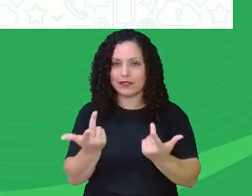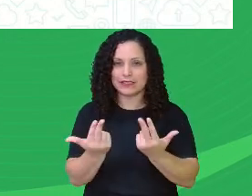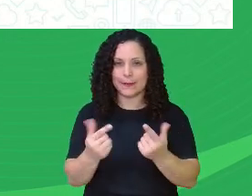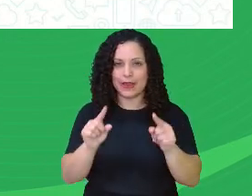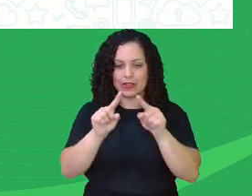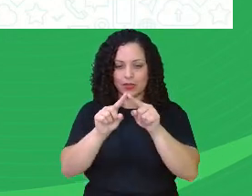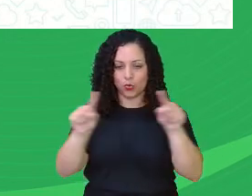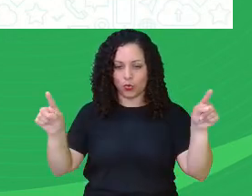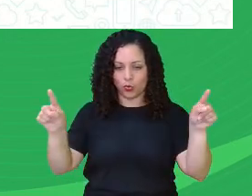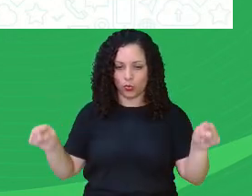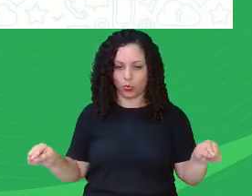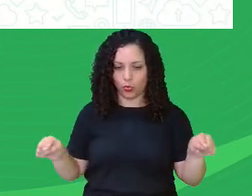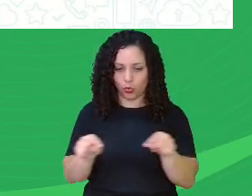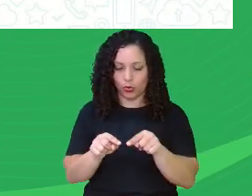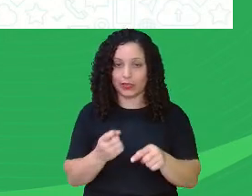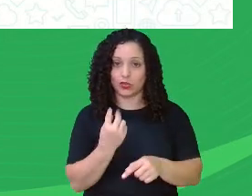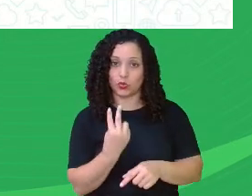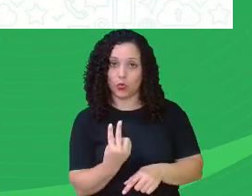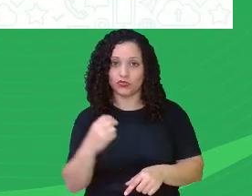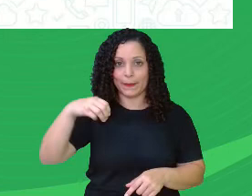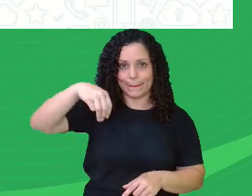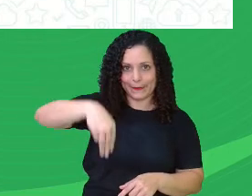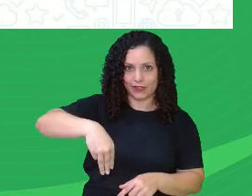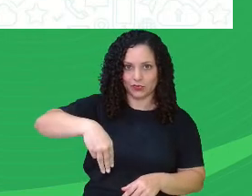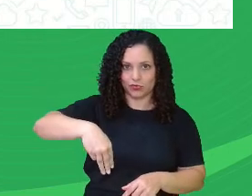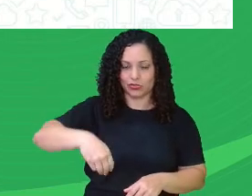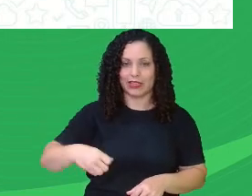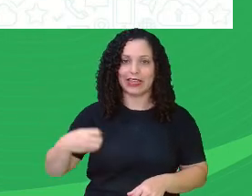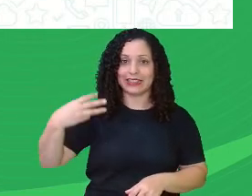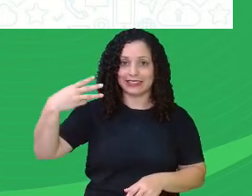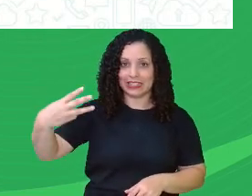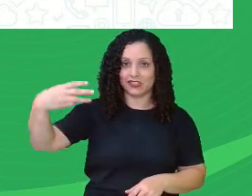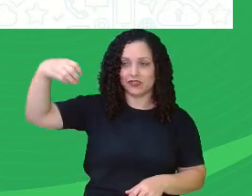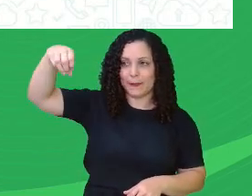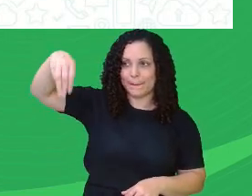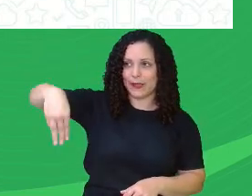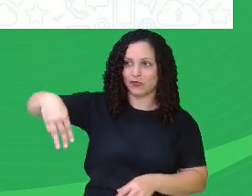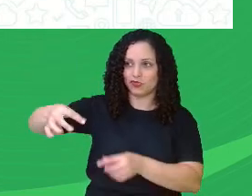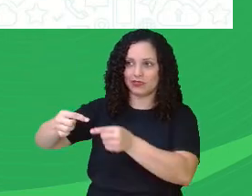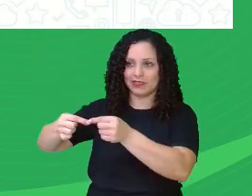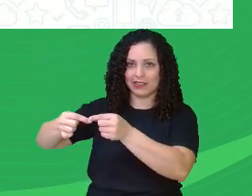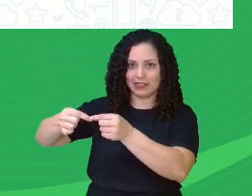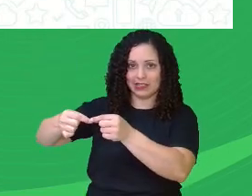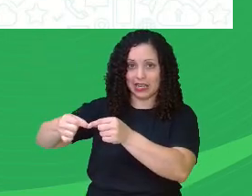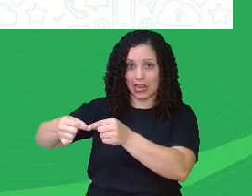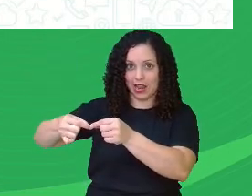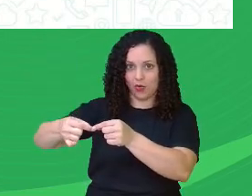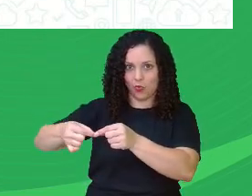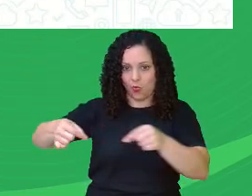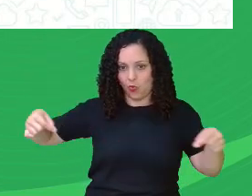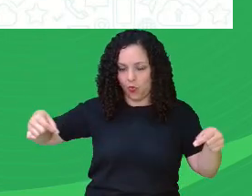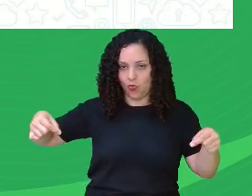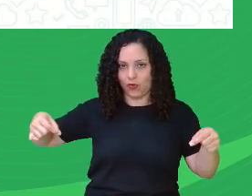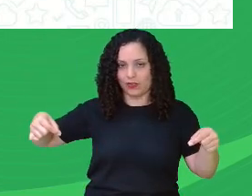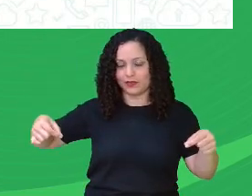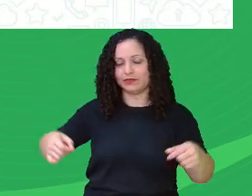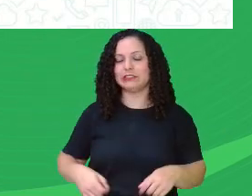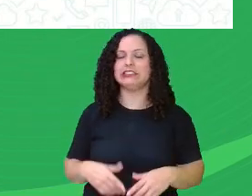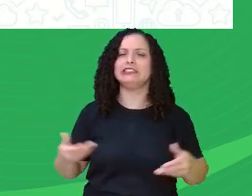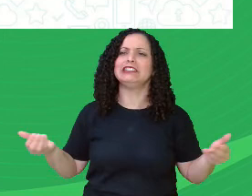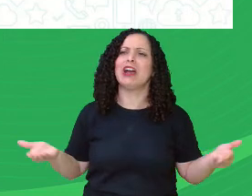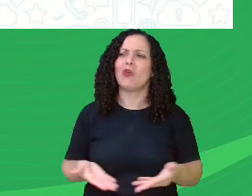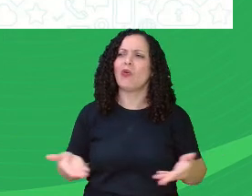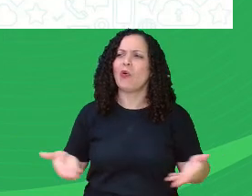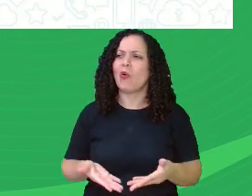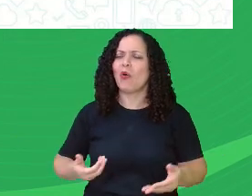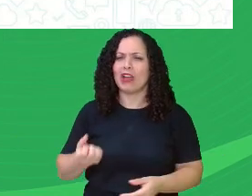mede 2 metros de comprimento, 3 de largura e 1,5 de altura. Ricardinho, já vem tu colocar número decimal aí